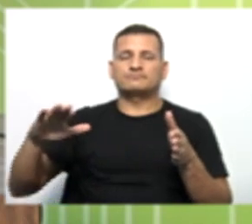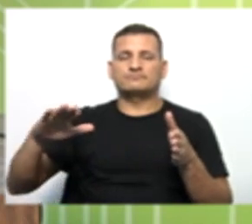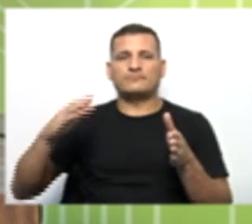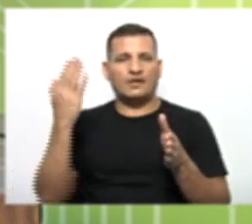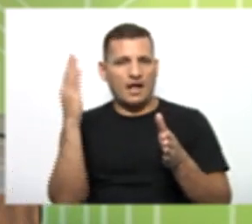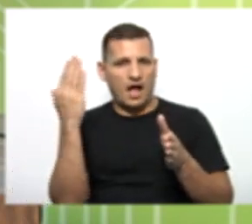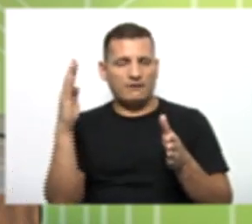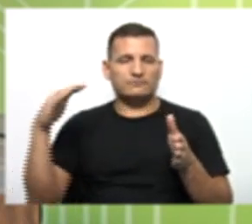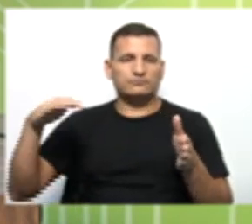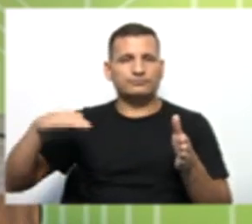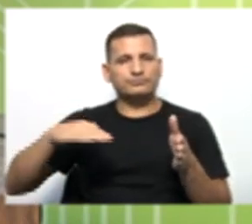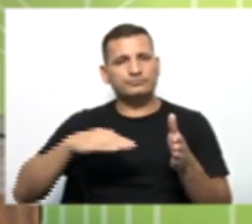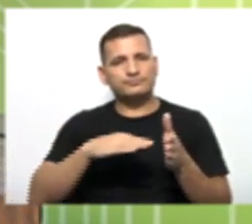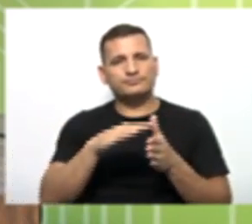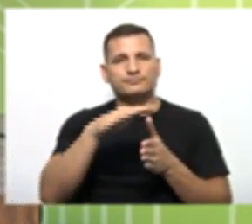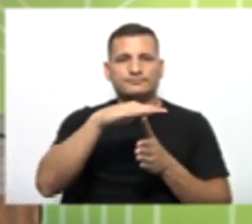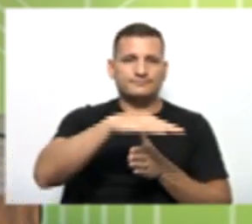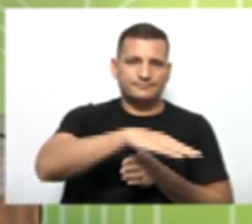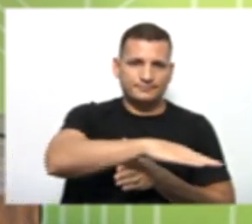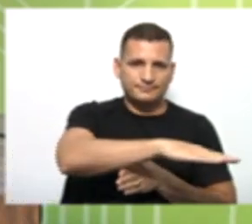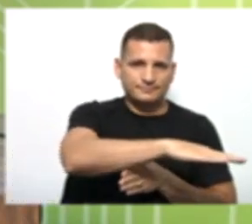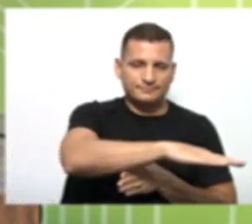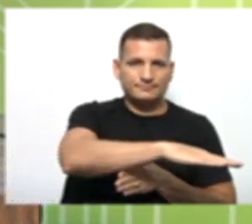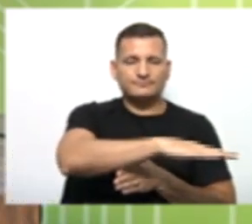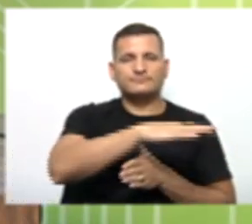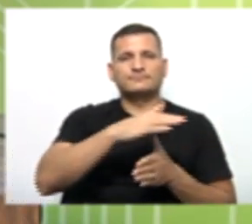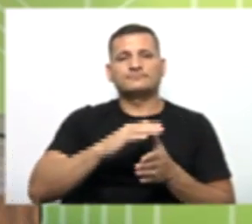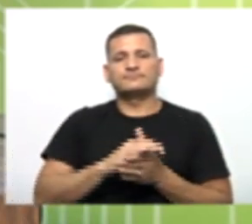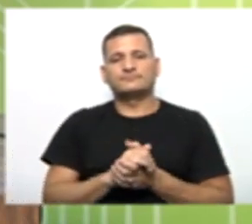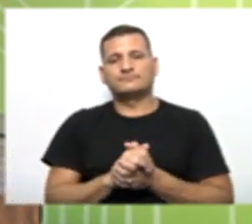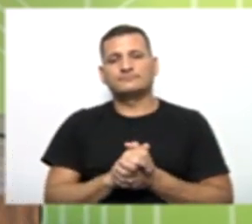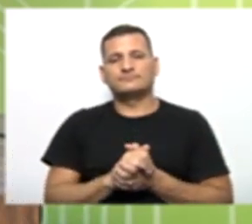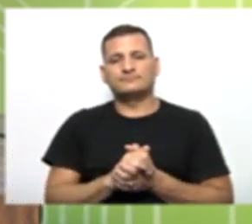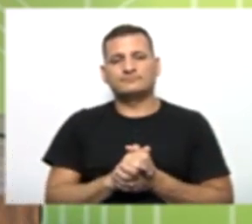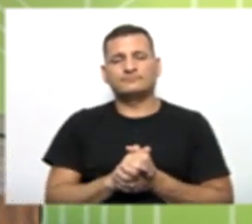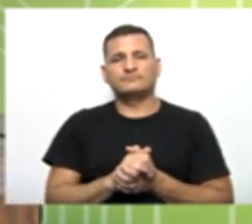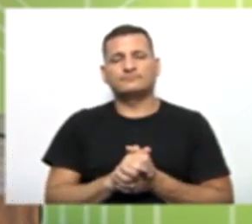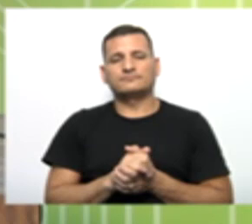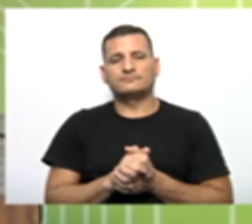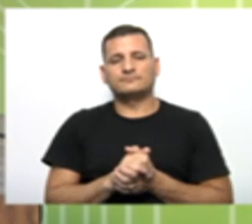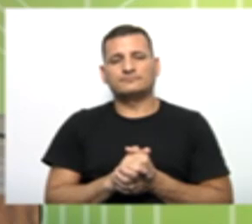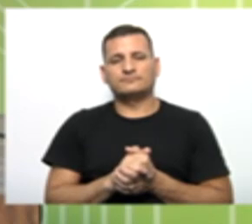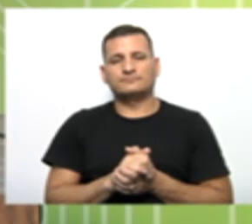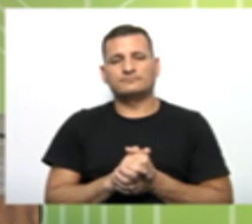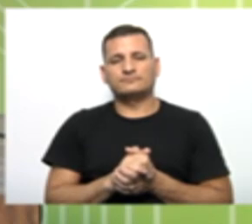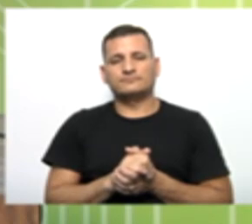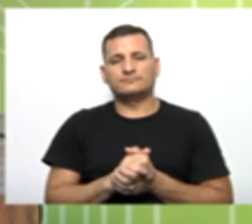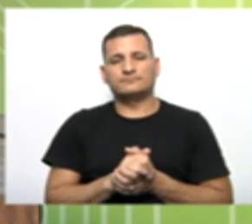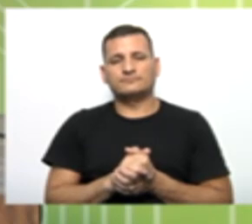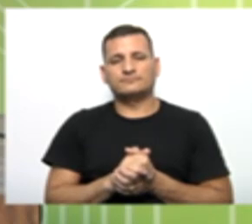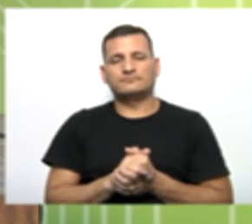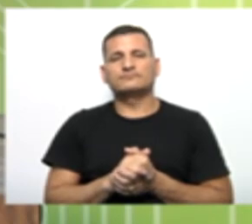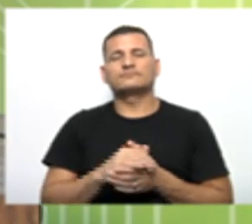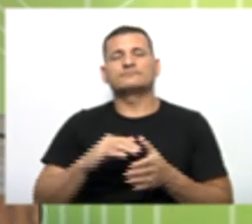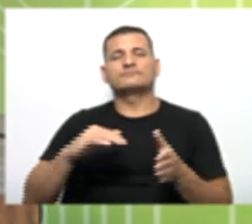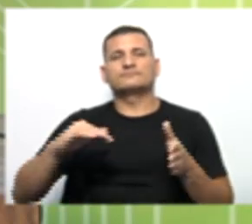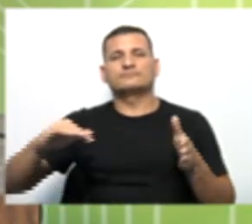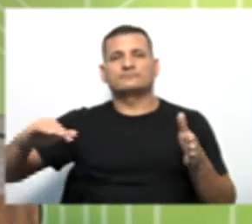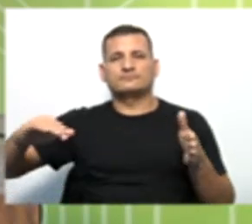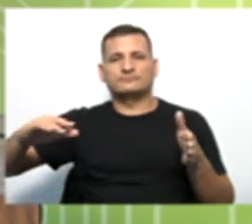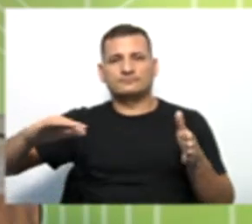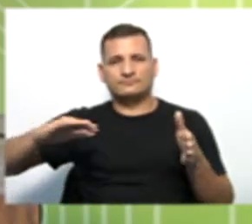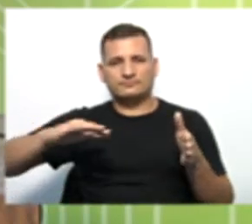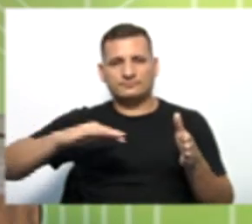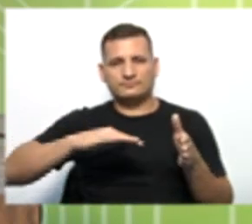abaixo passassem da parte de cima da usina para a parte de baixo. Teria que ter aquele desvio de água,